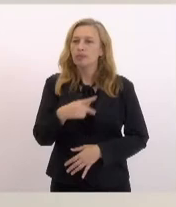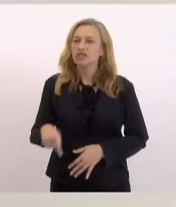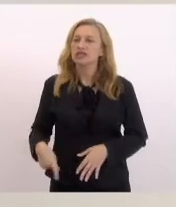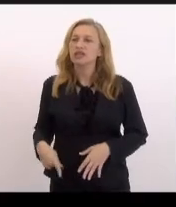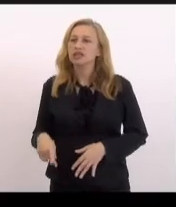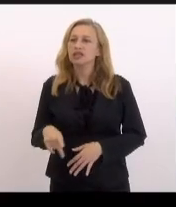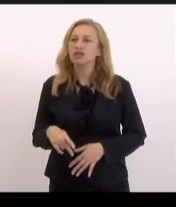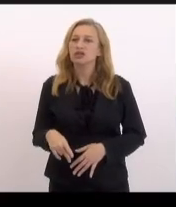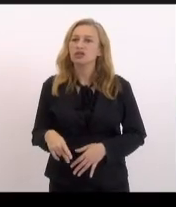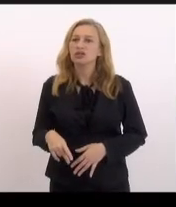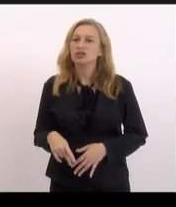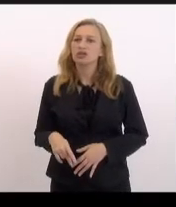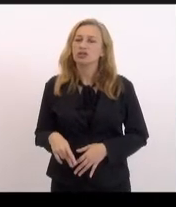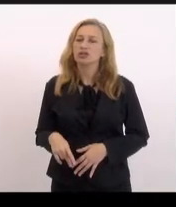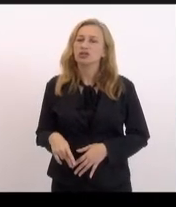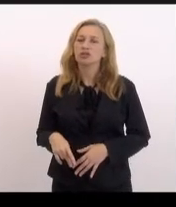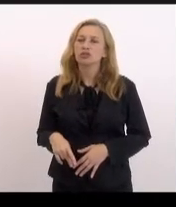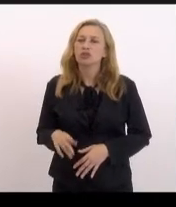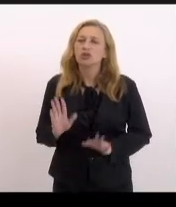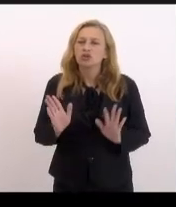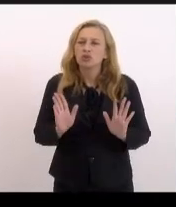Aproveitando.